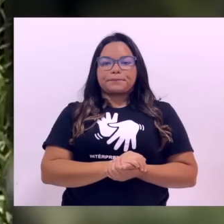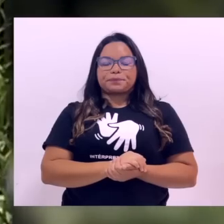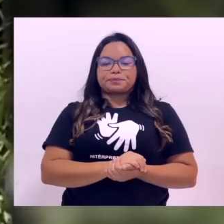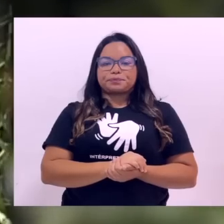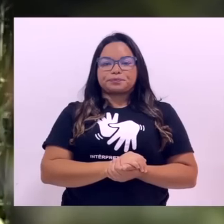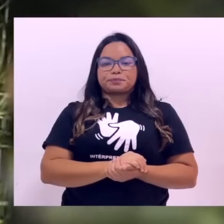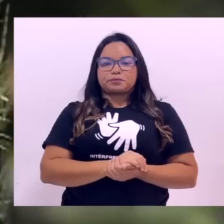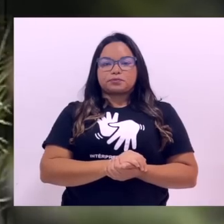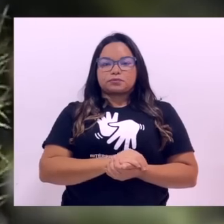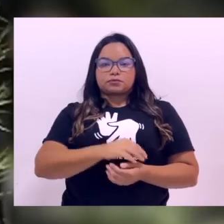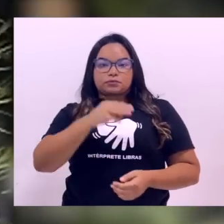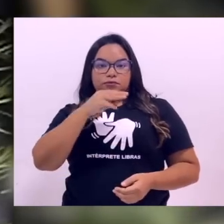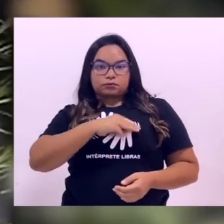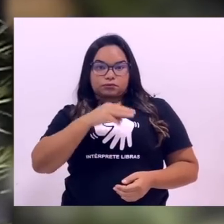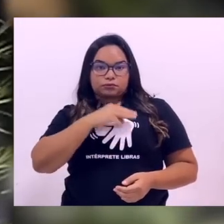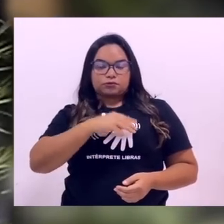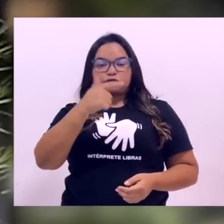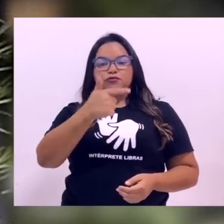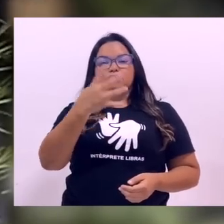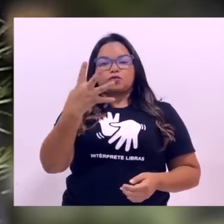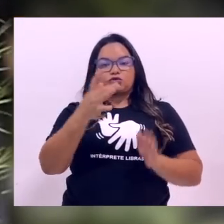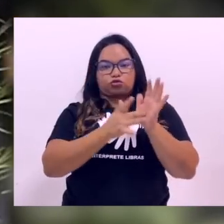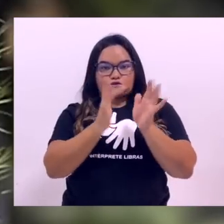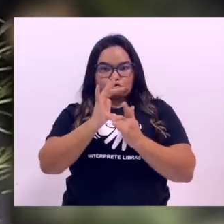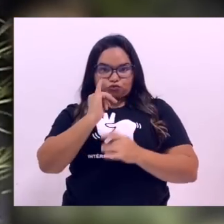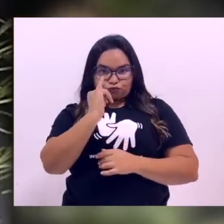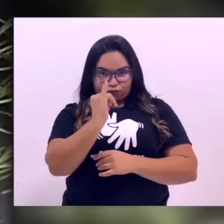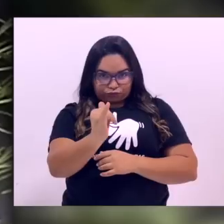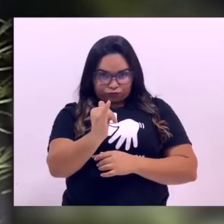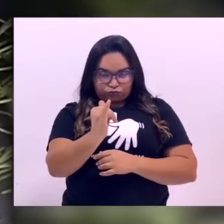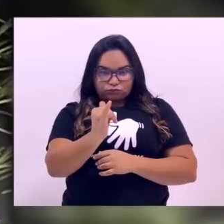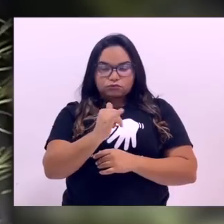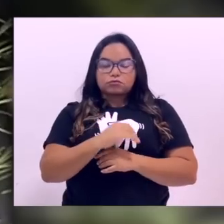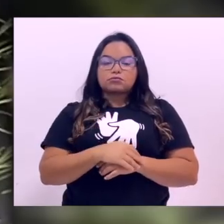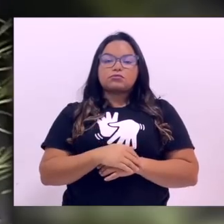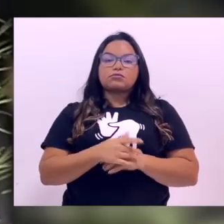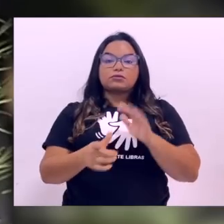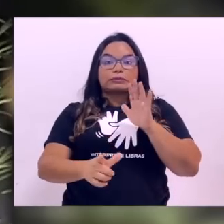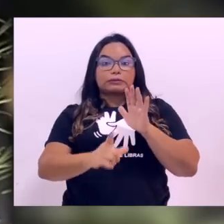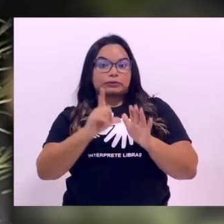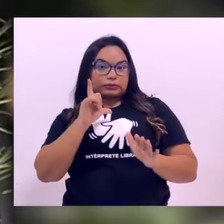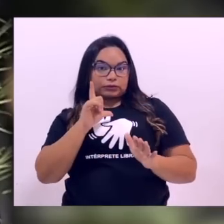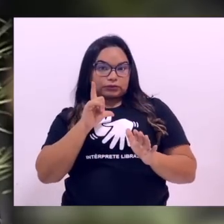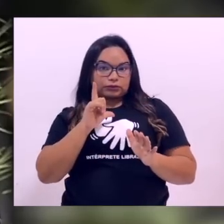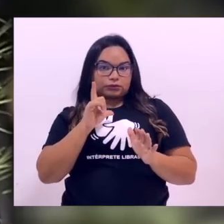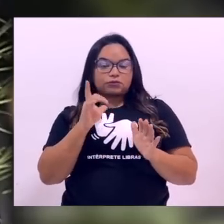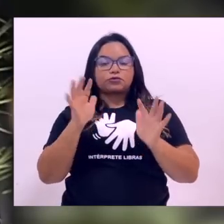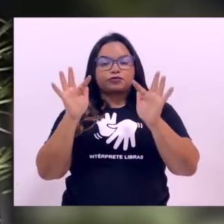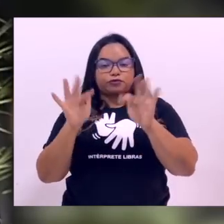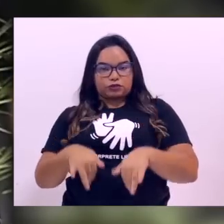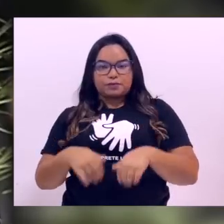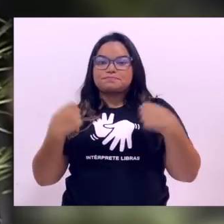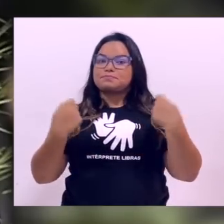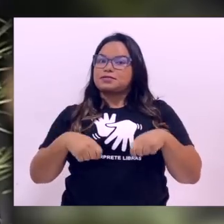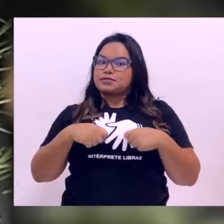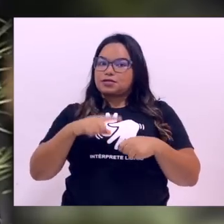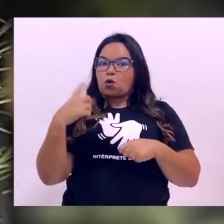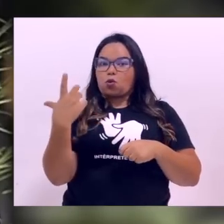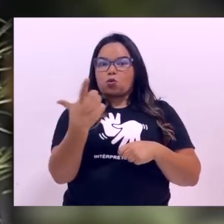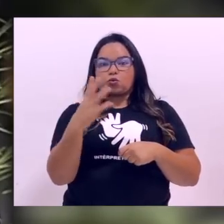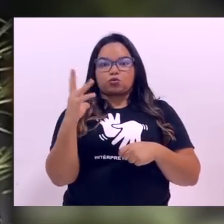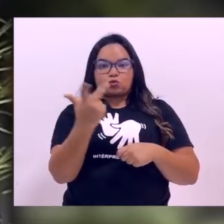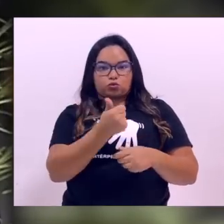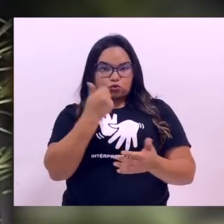Jesus diz em Mateus 24, quando foi questionado sobre os sinais do fim, que nós deveríamos estudar o livro de Daniel